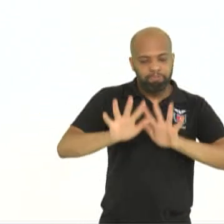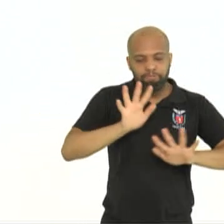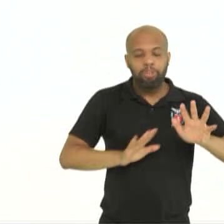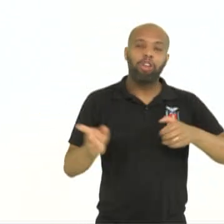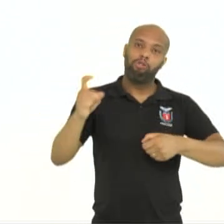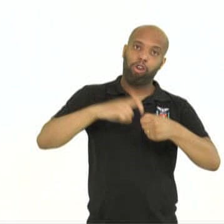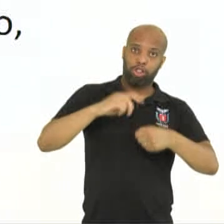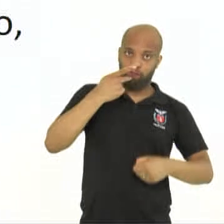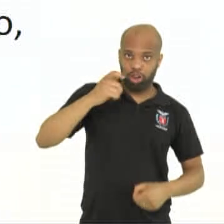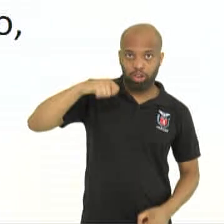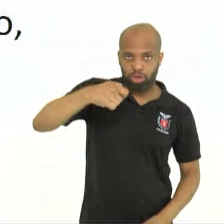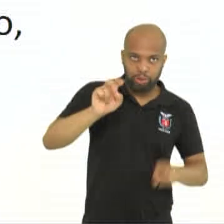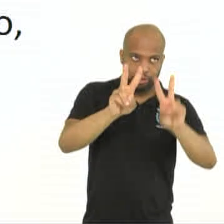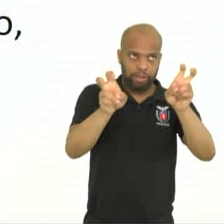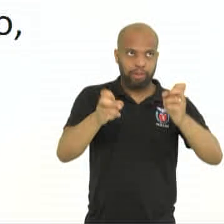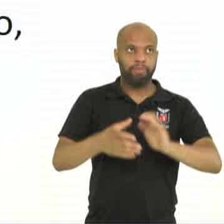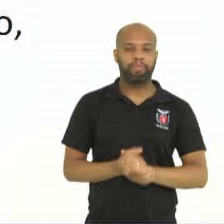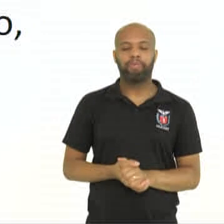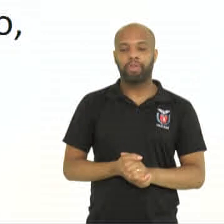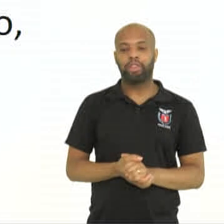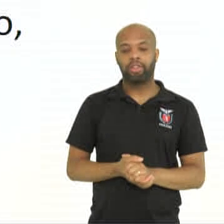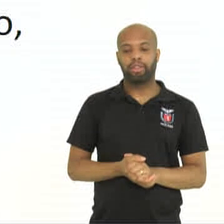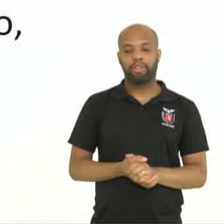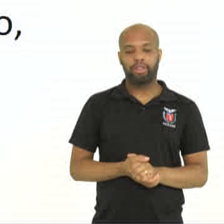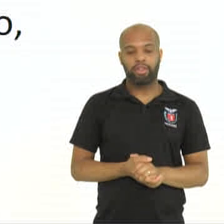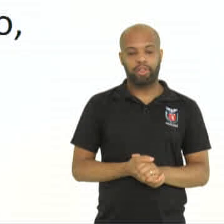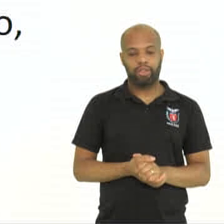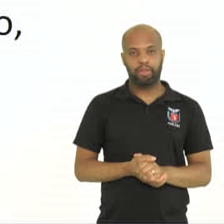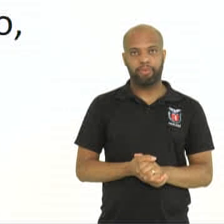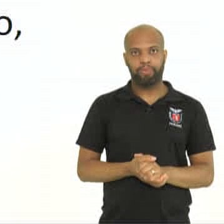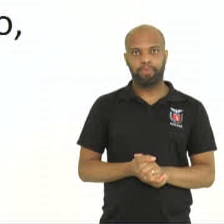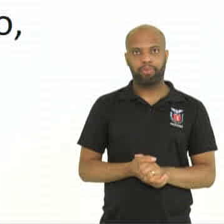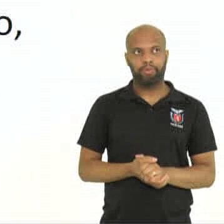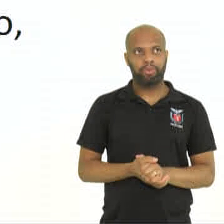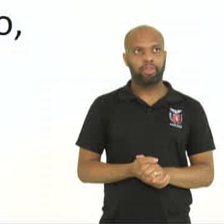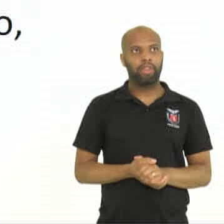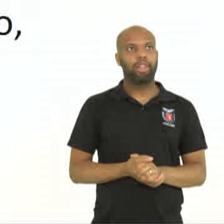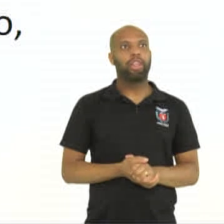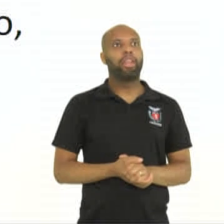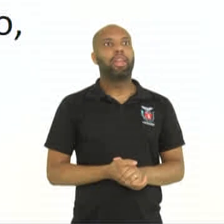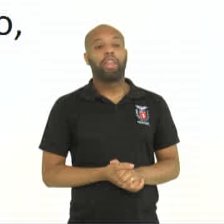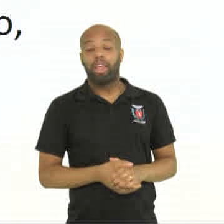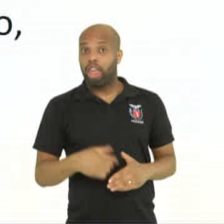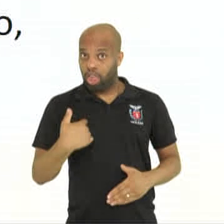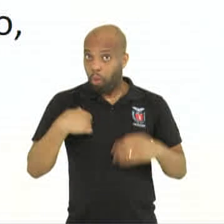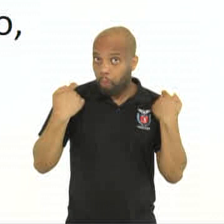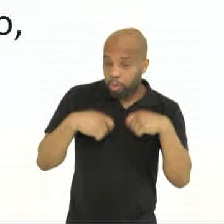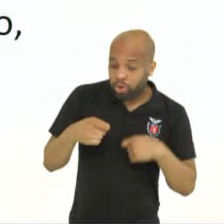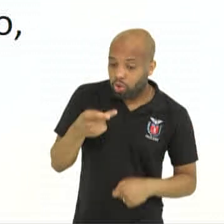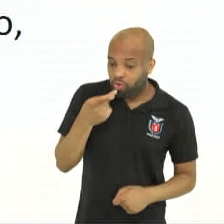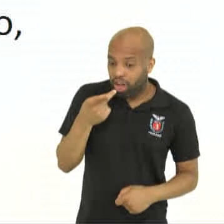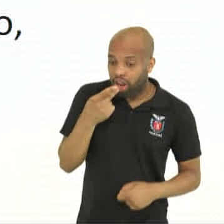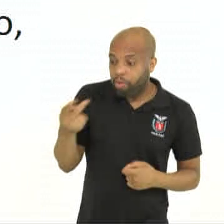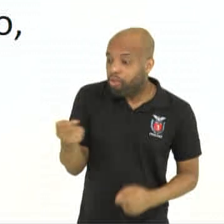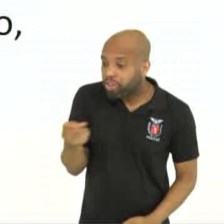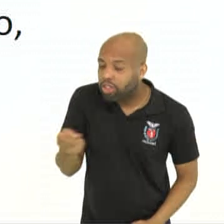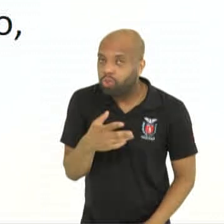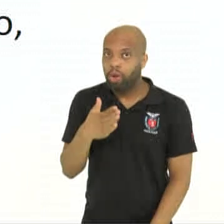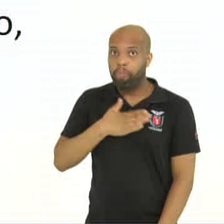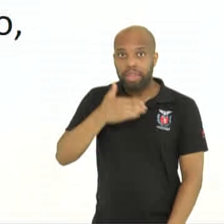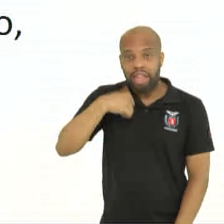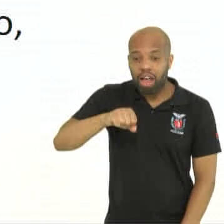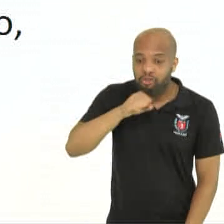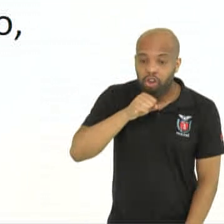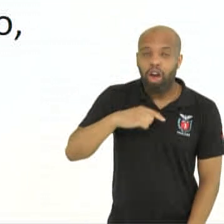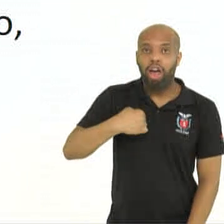do assunto. Eu preciso contar uma coisa para vocês. Minha avó, quando eu era pequena, me ensinou